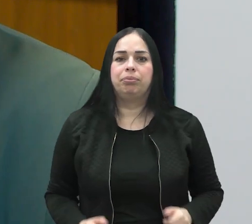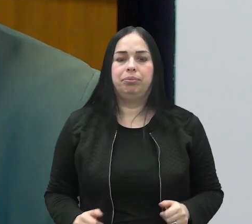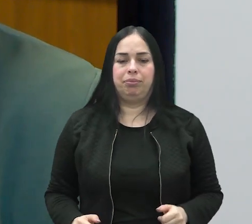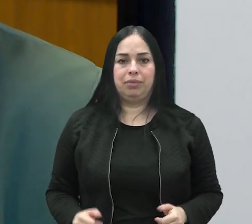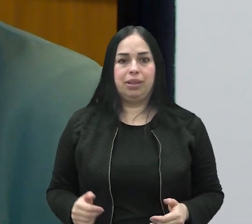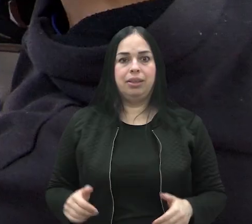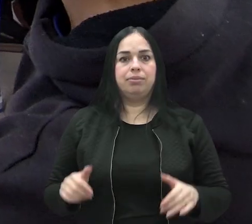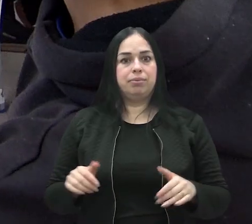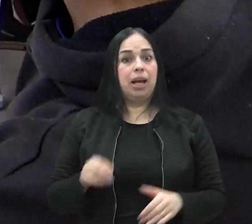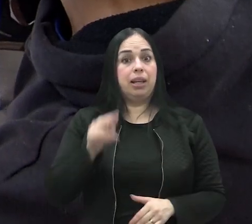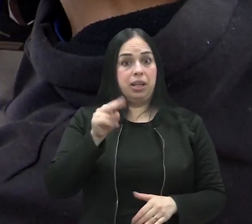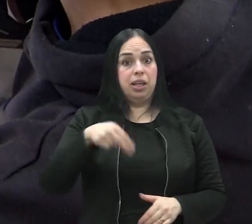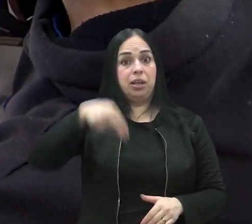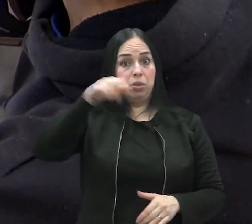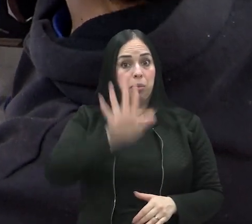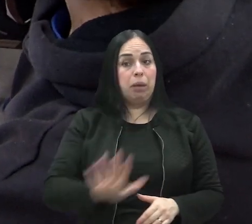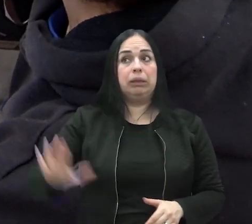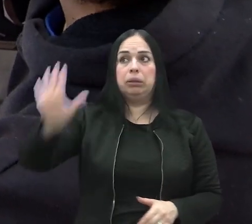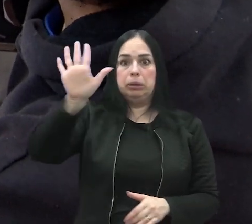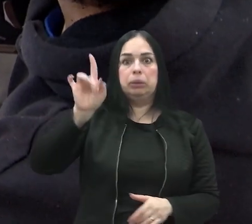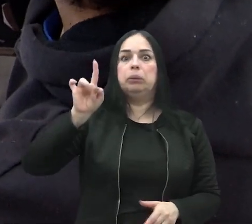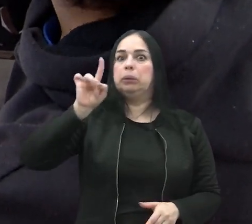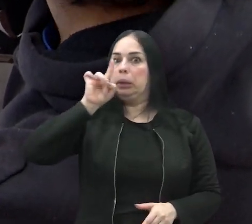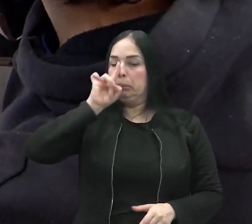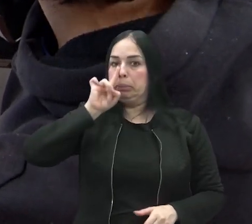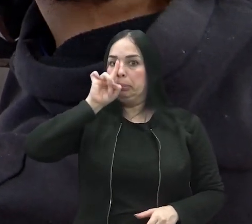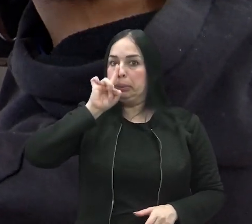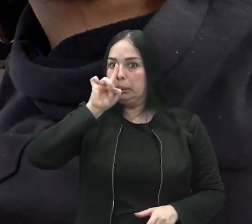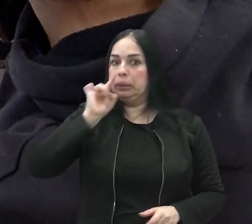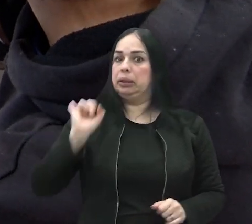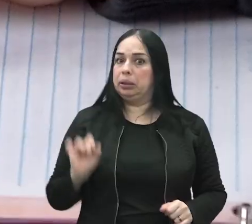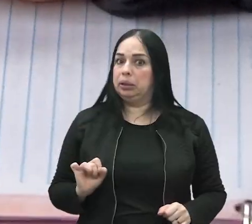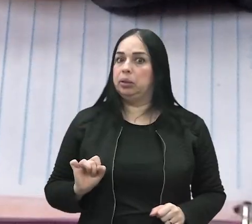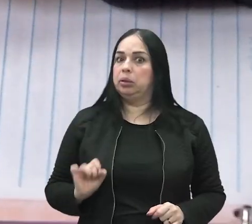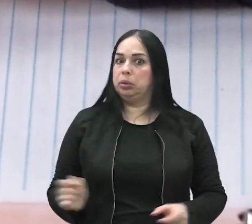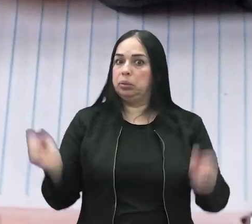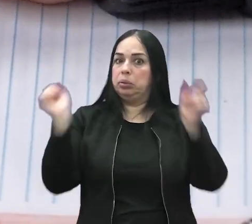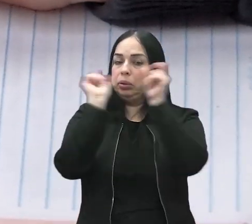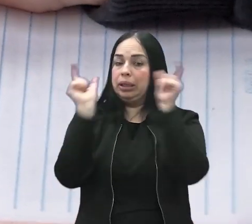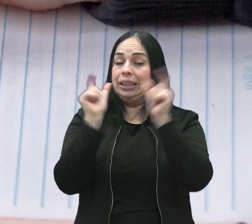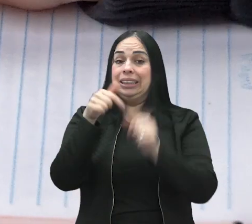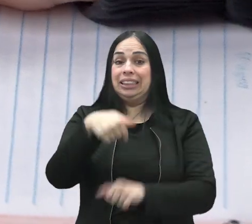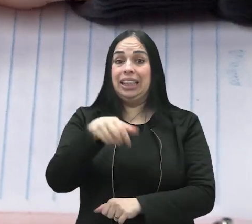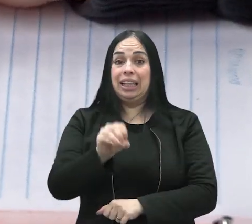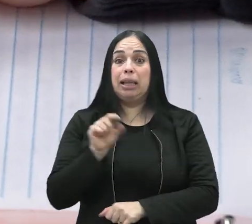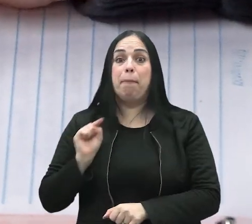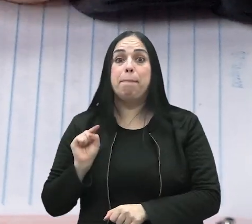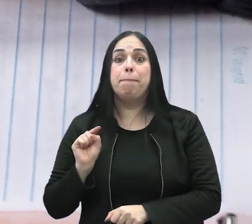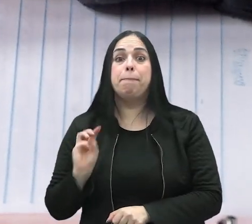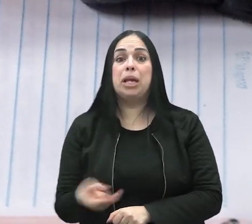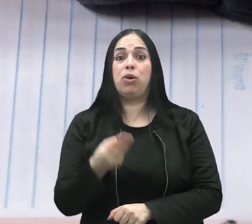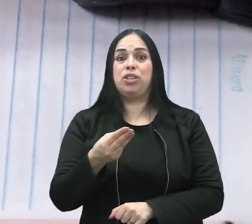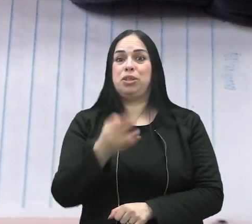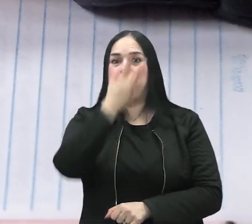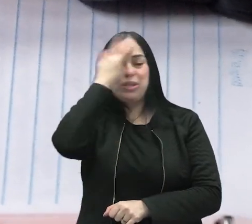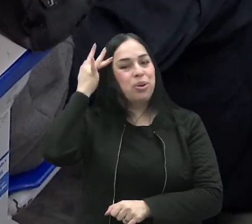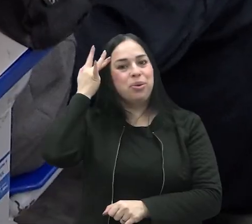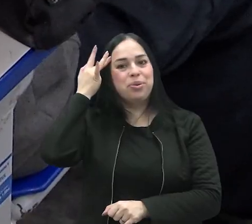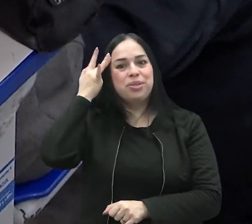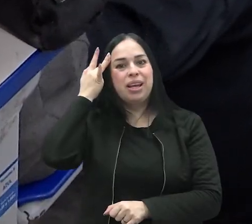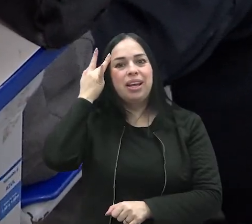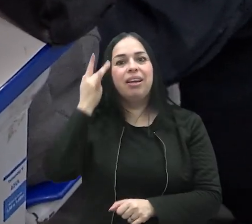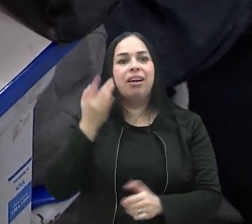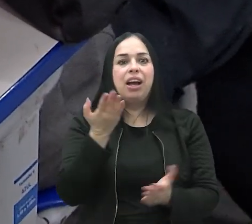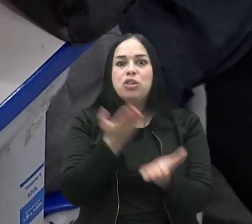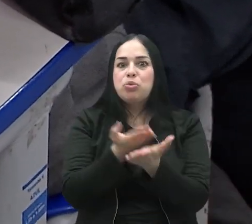fiquem na escola. O cenário nacional é alarmante. Cerca de 70 milhões de brasileiros